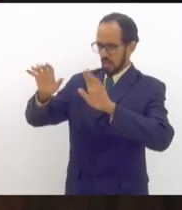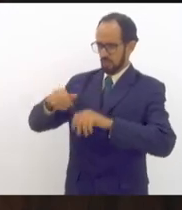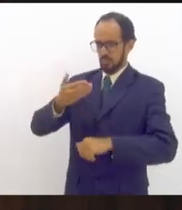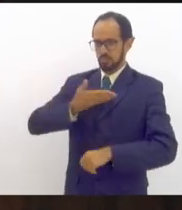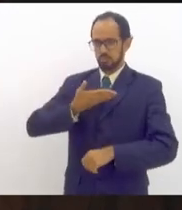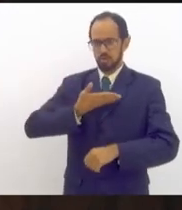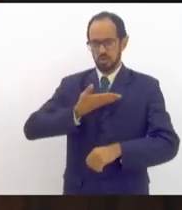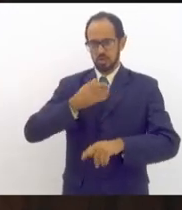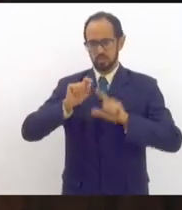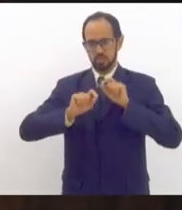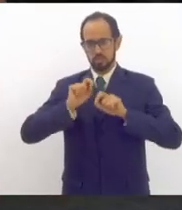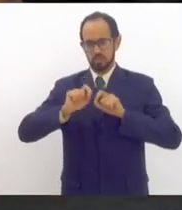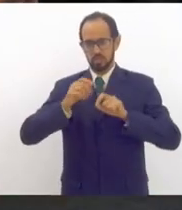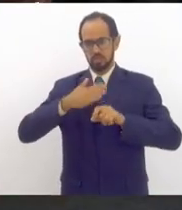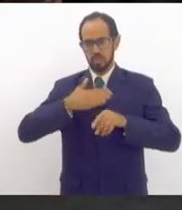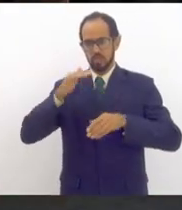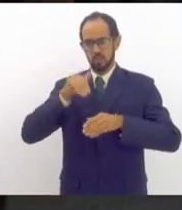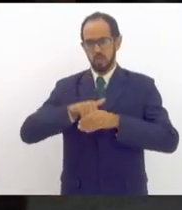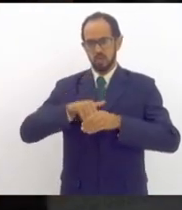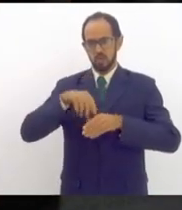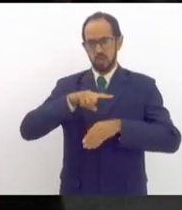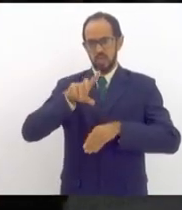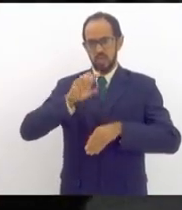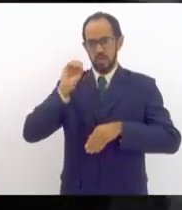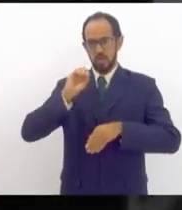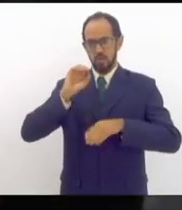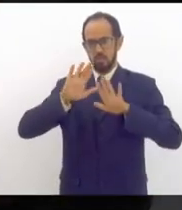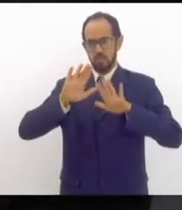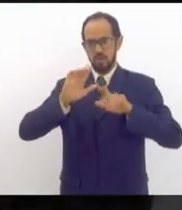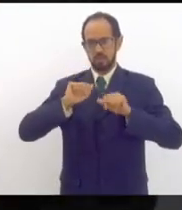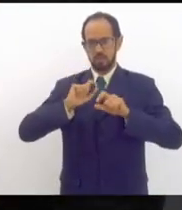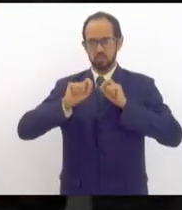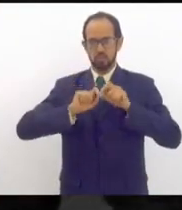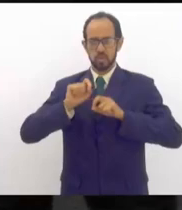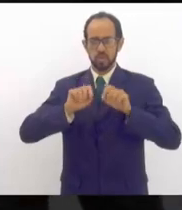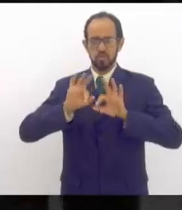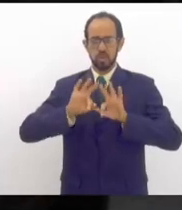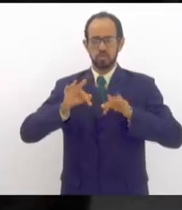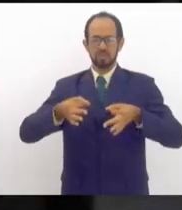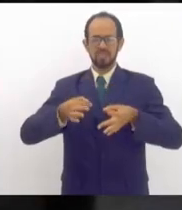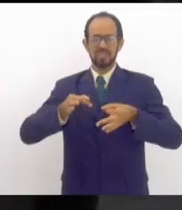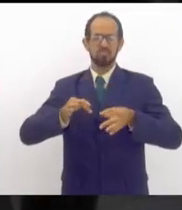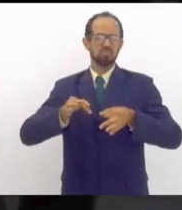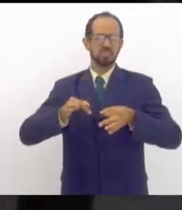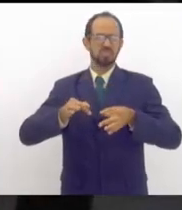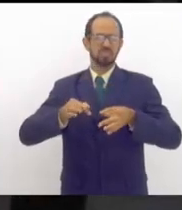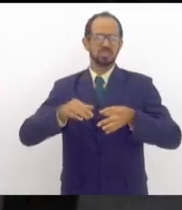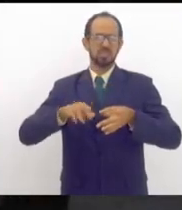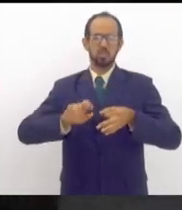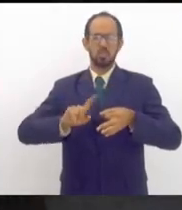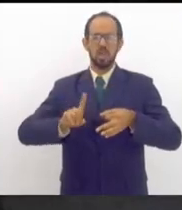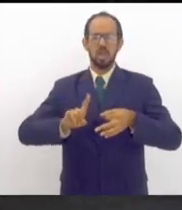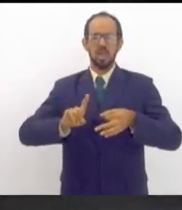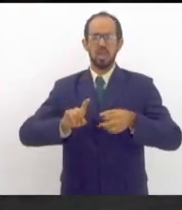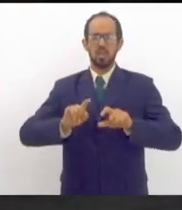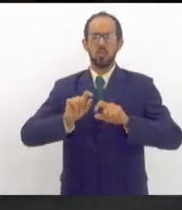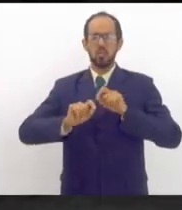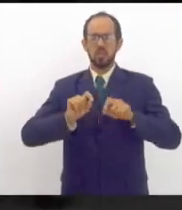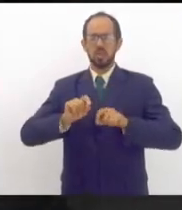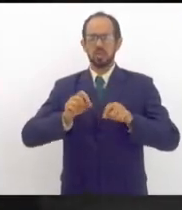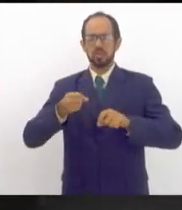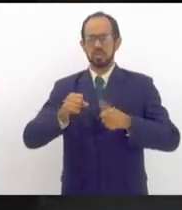é o meu voto é não mas vai muito muito pelo simples critério é de não importa se ela é